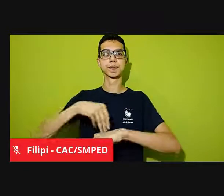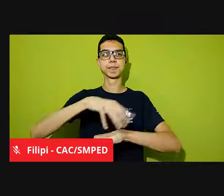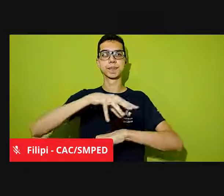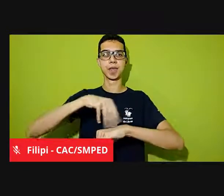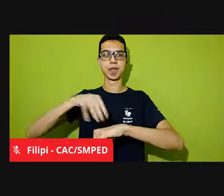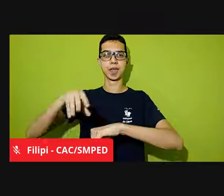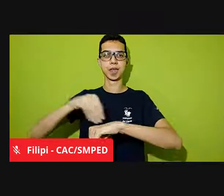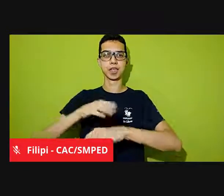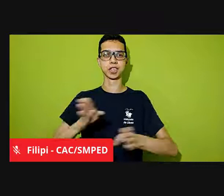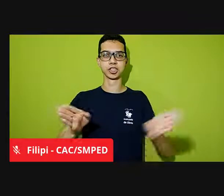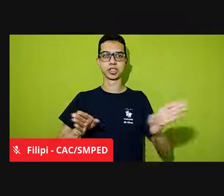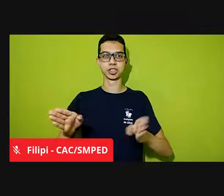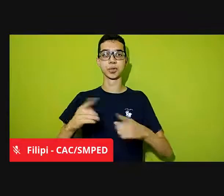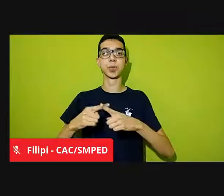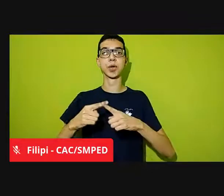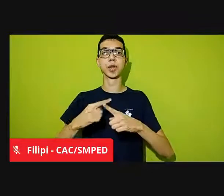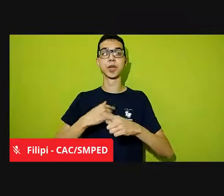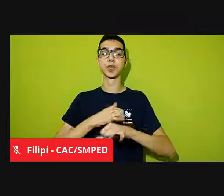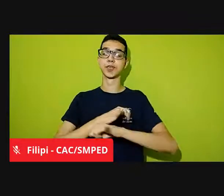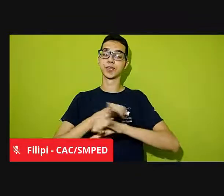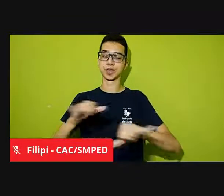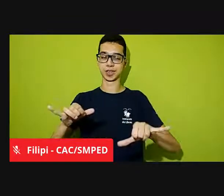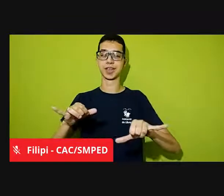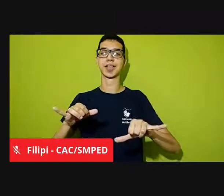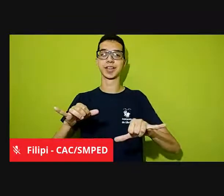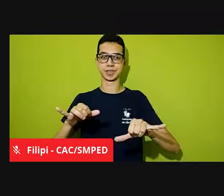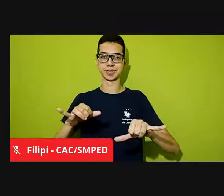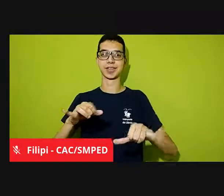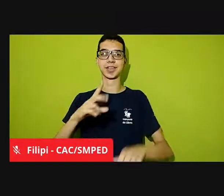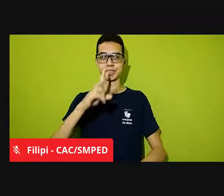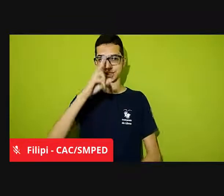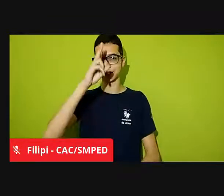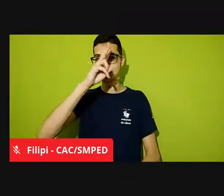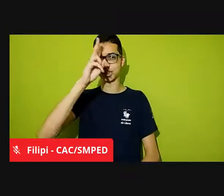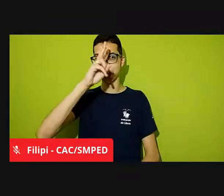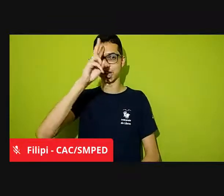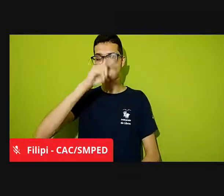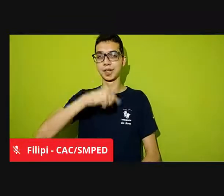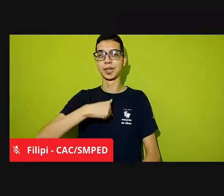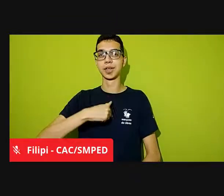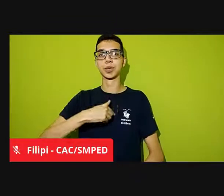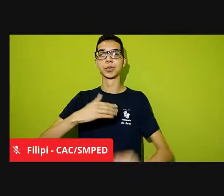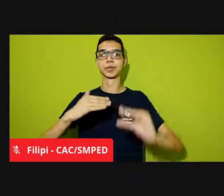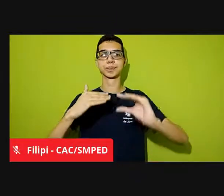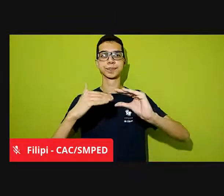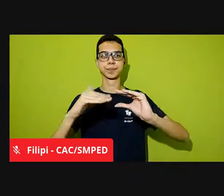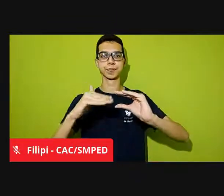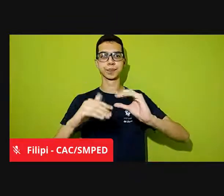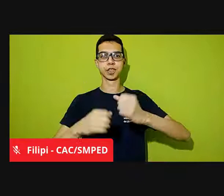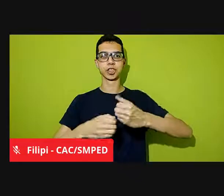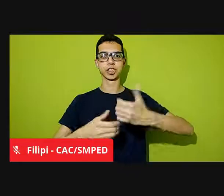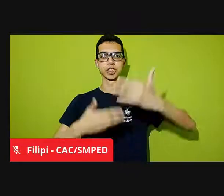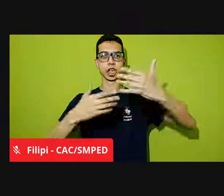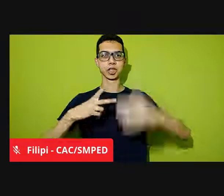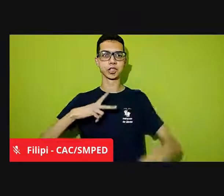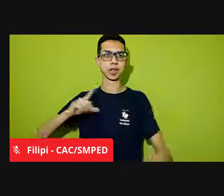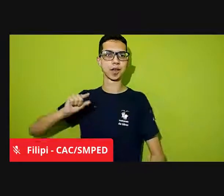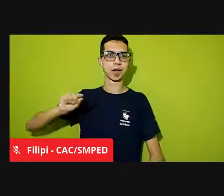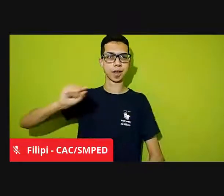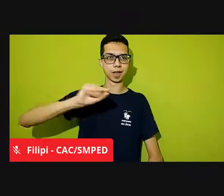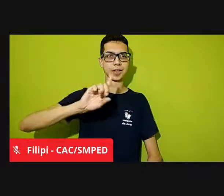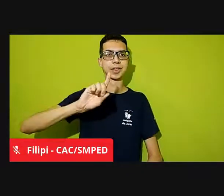contar aqui uma história, eu vou mandar aqui no, no, nos comments, peraí, vou mandar no chat privado, aí o